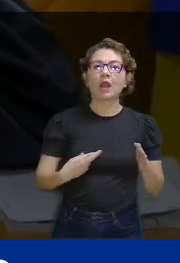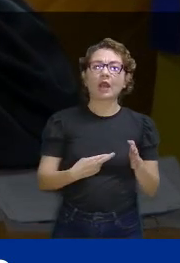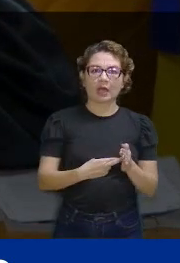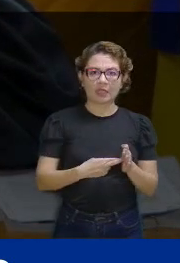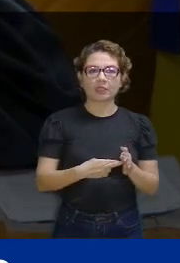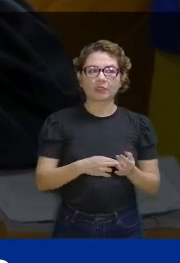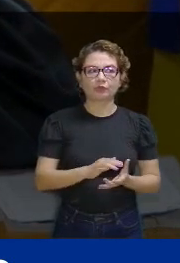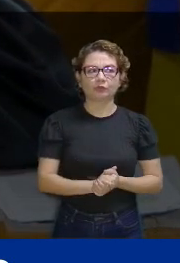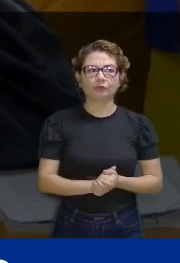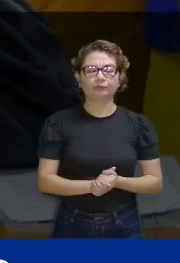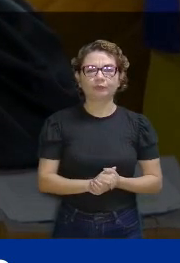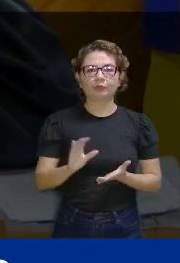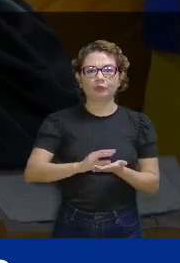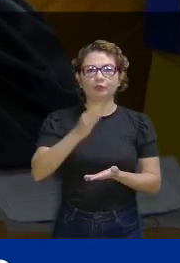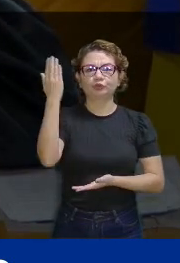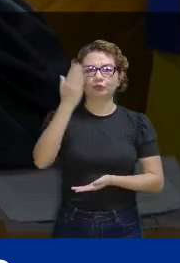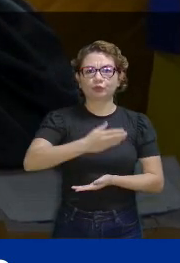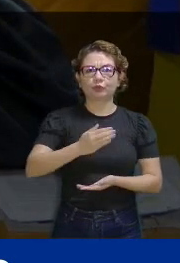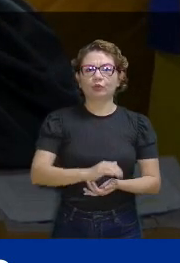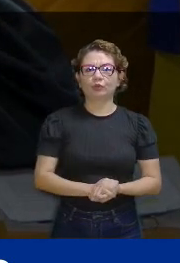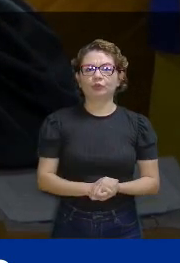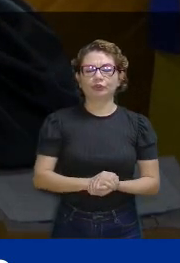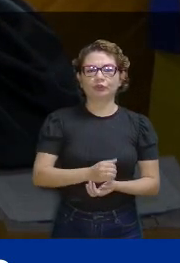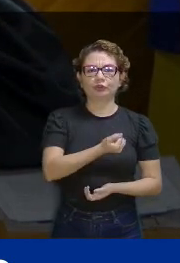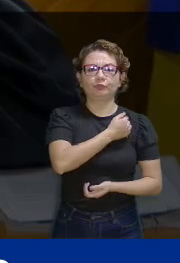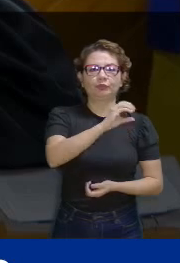A prestação de contas eleitorais